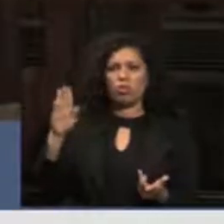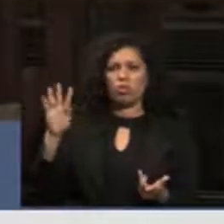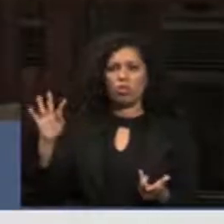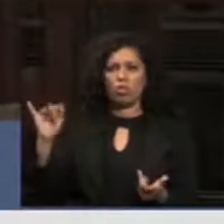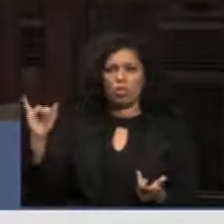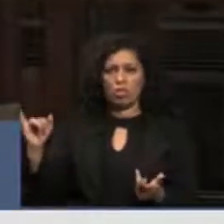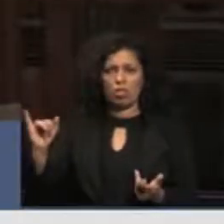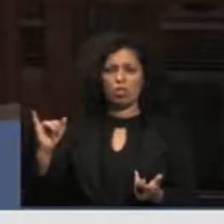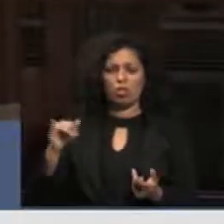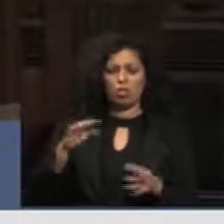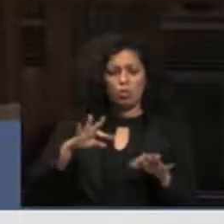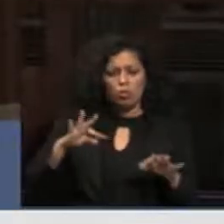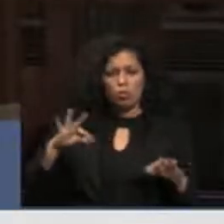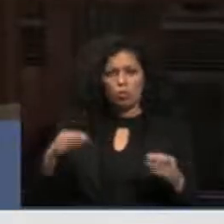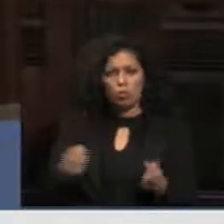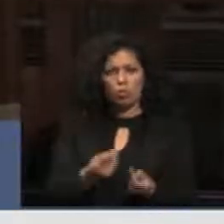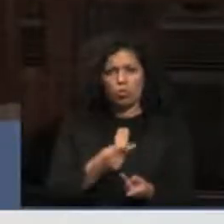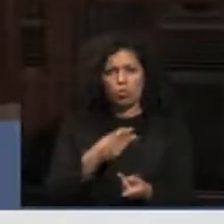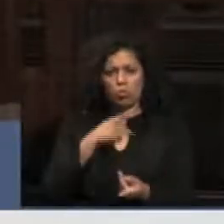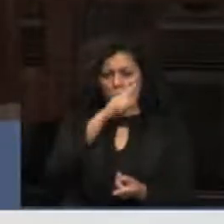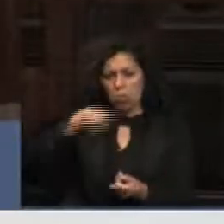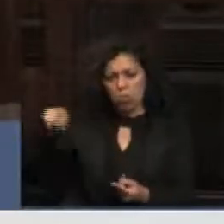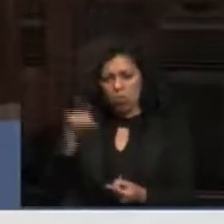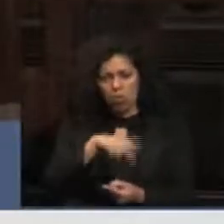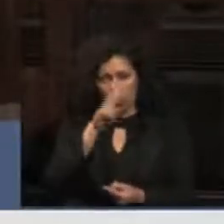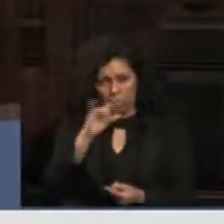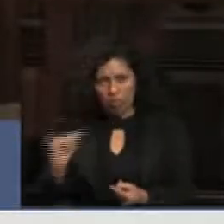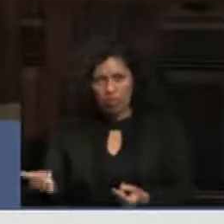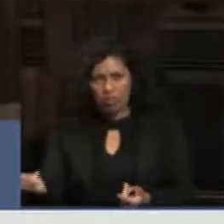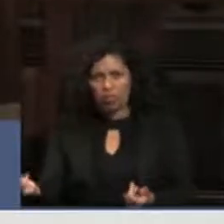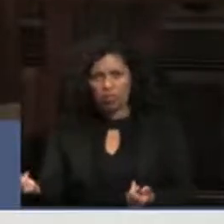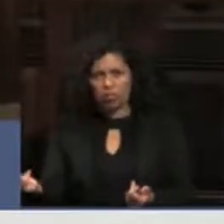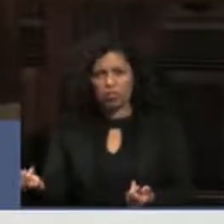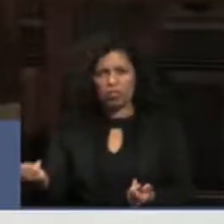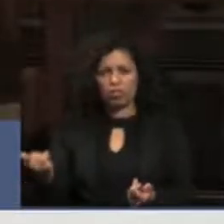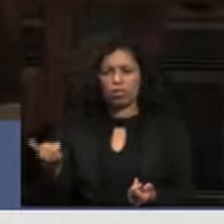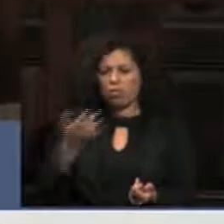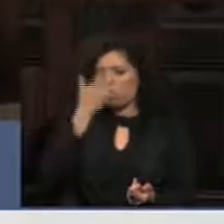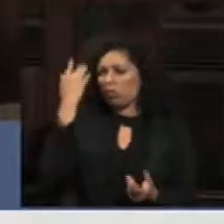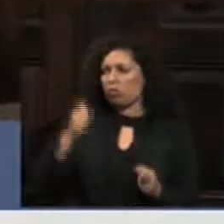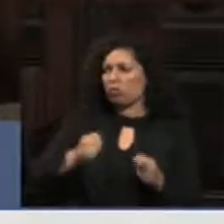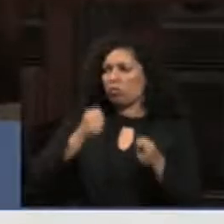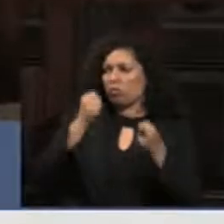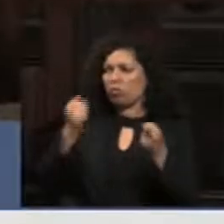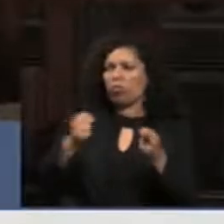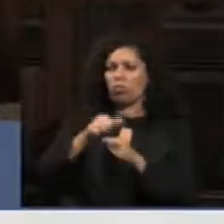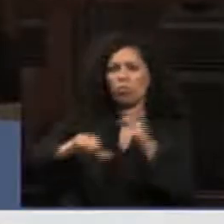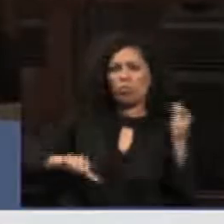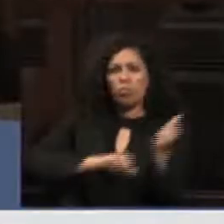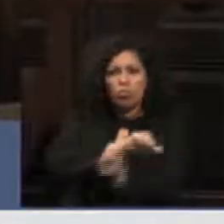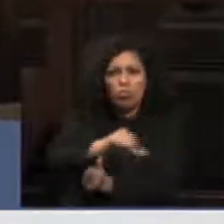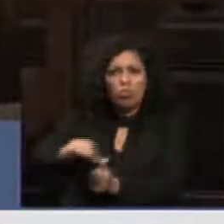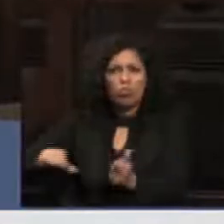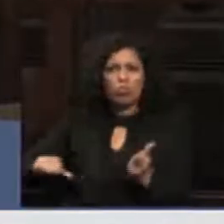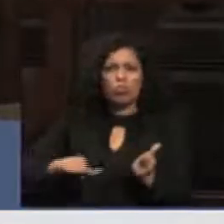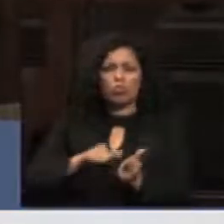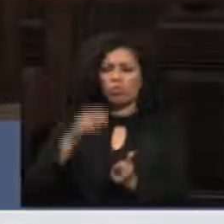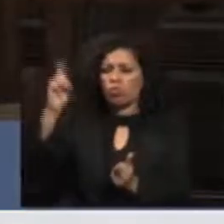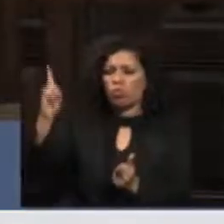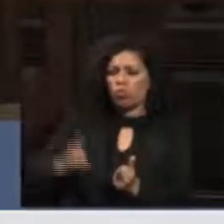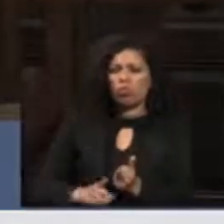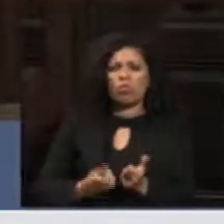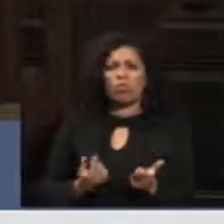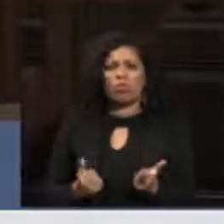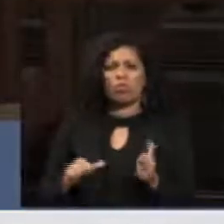existindo? Vai proibir os movimentos sociais que lutam por reforma agrária, que lutam pelo direito à